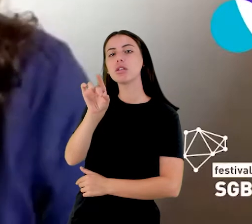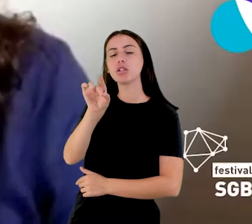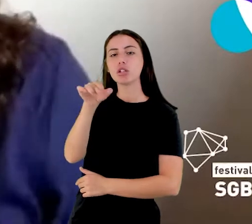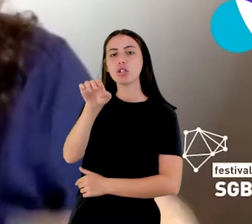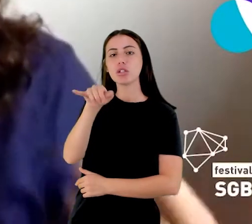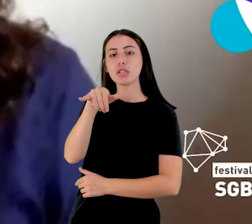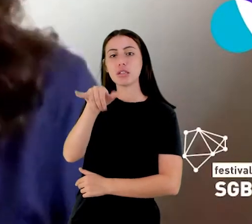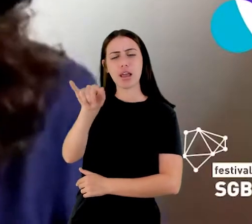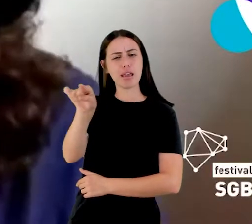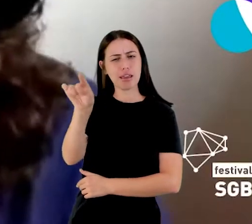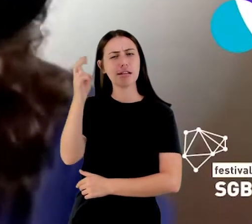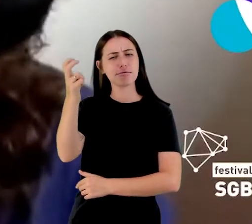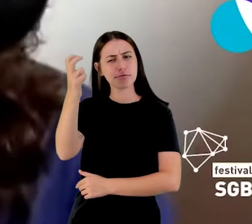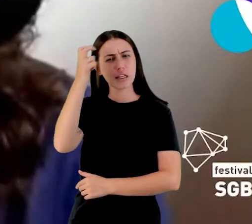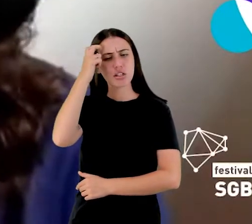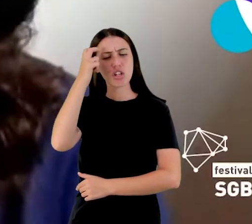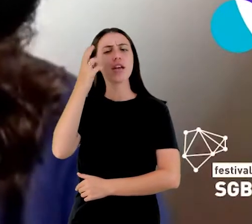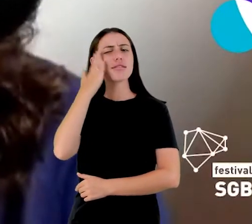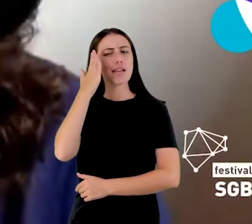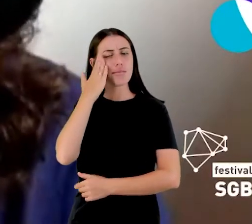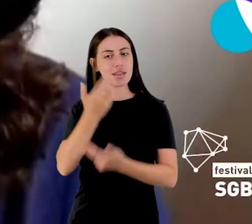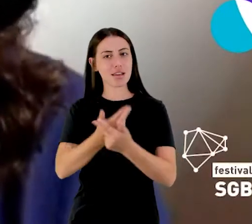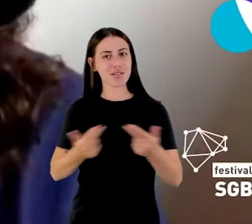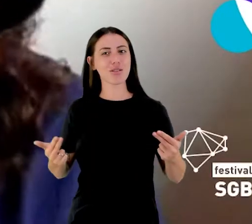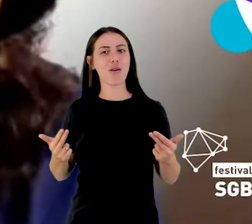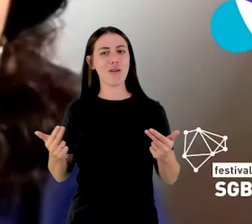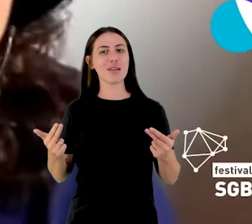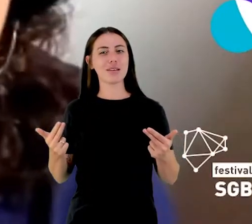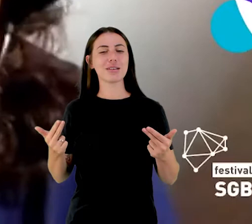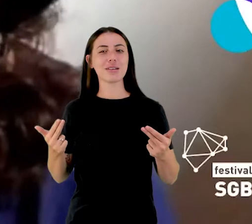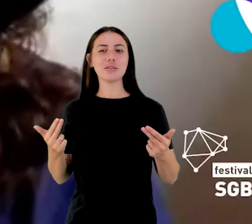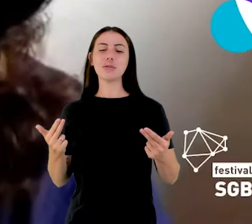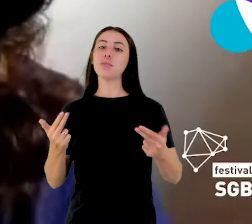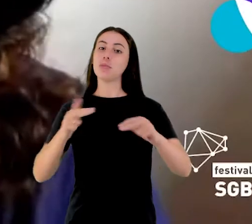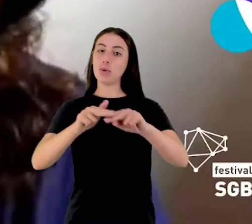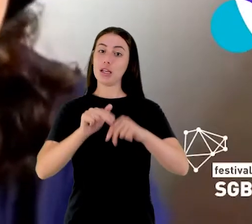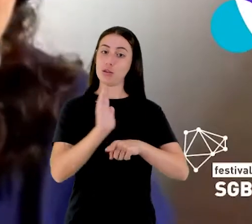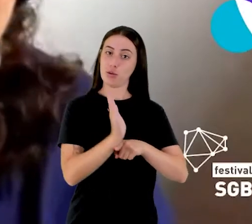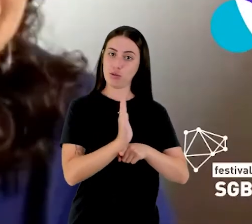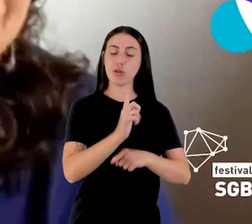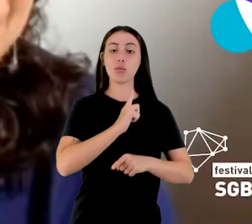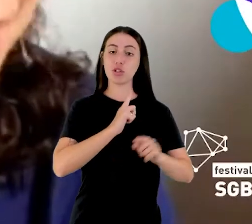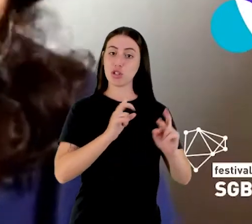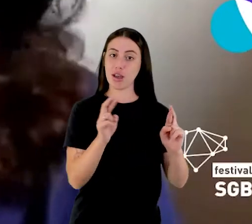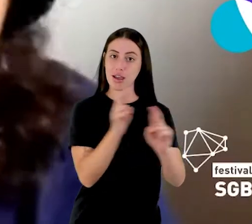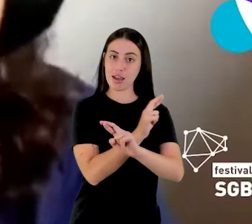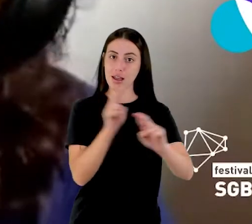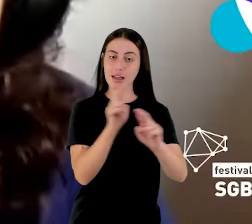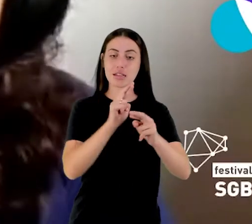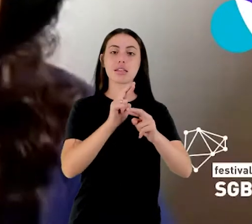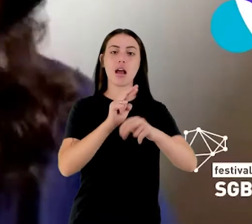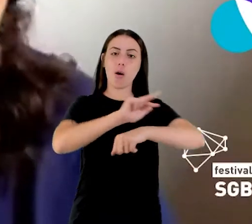ele nasceu a partir de uma tese de doutorado do Sidney Aguilar, que é um historiador e educador, e é um cara